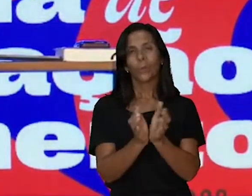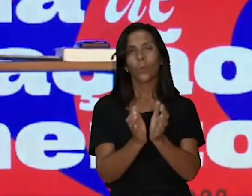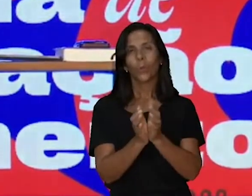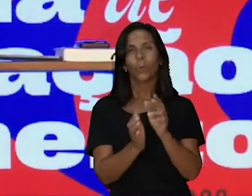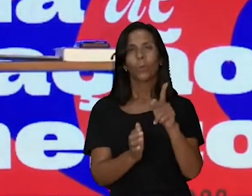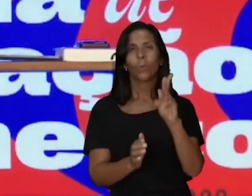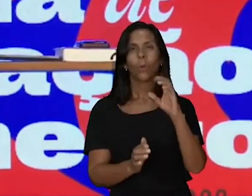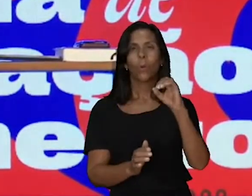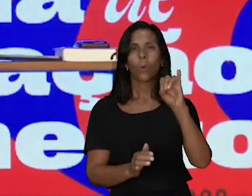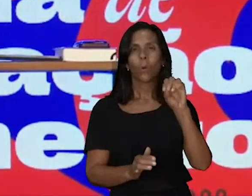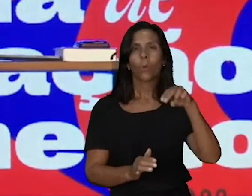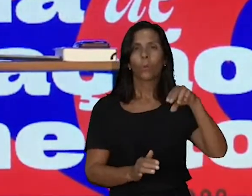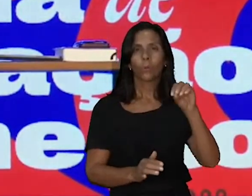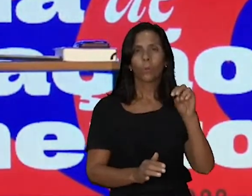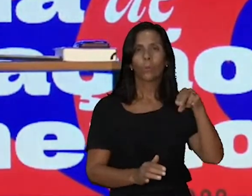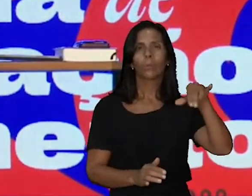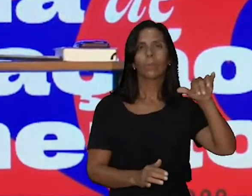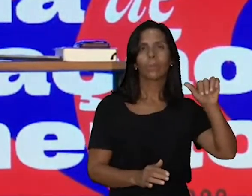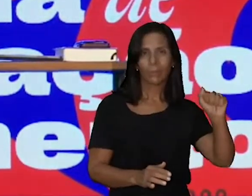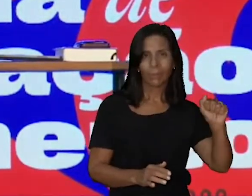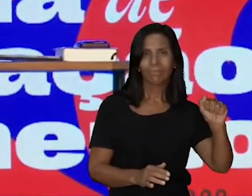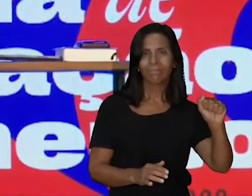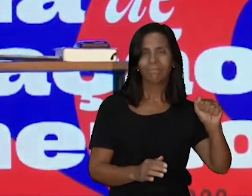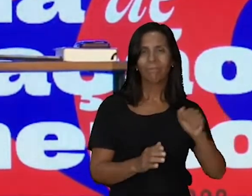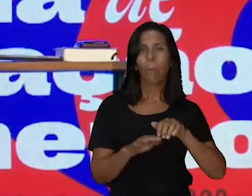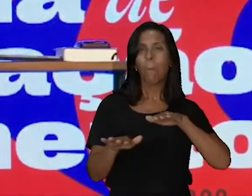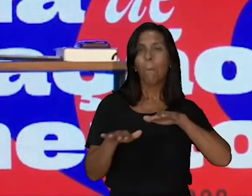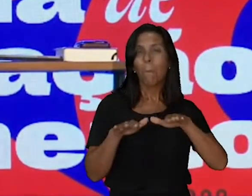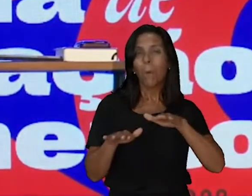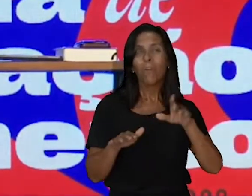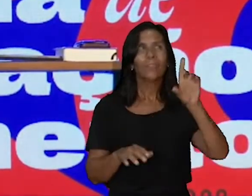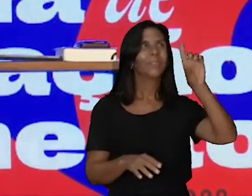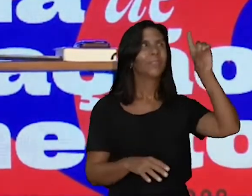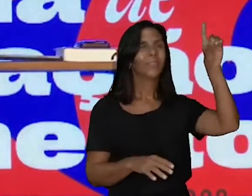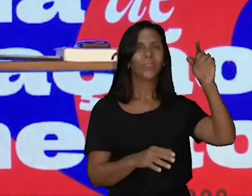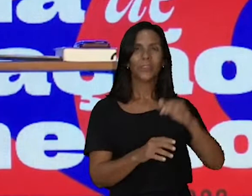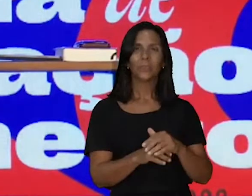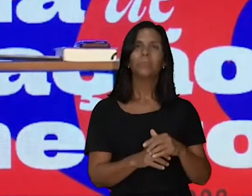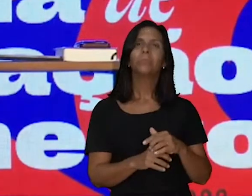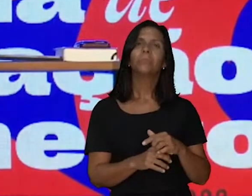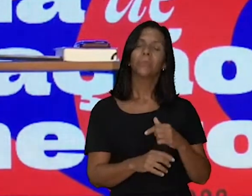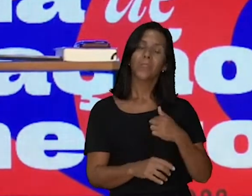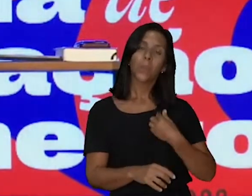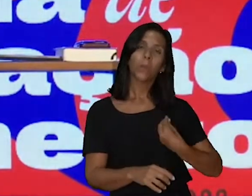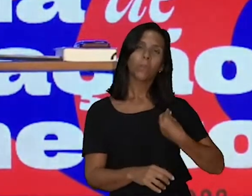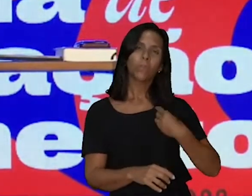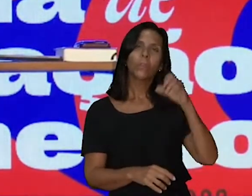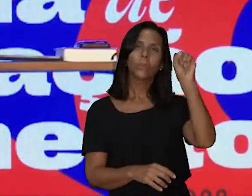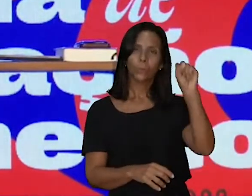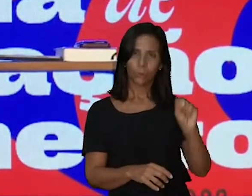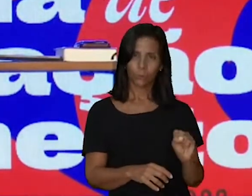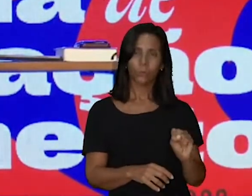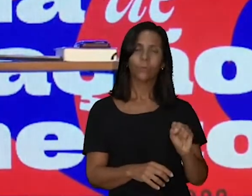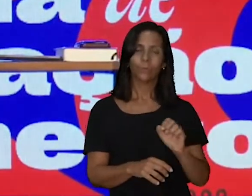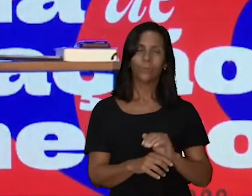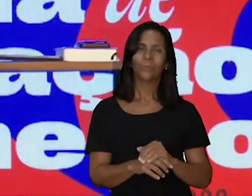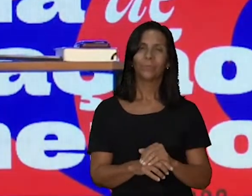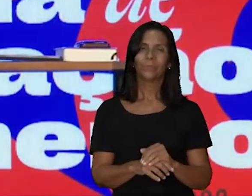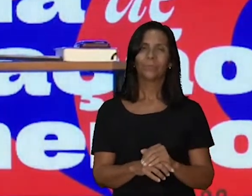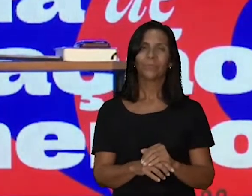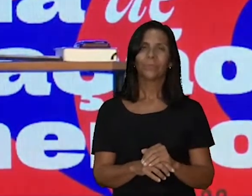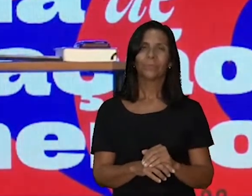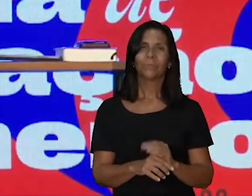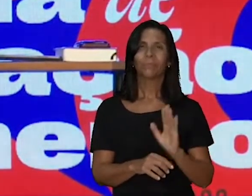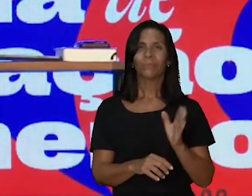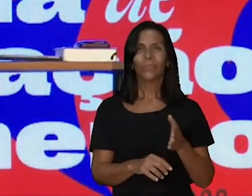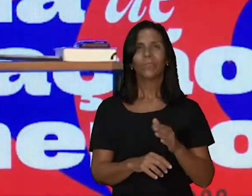Foi um mover de Deus. Nós morávamos lá no sul do Brasil. A gente não